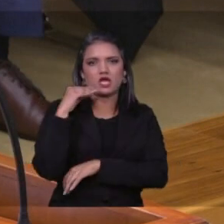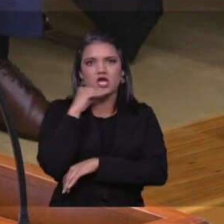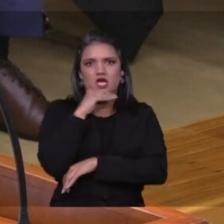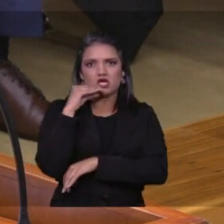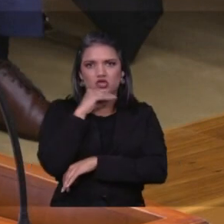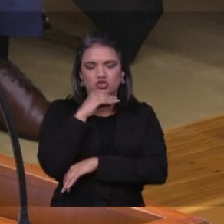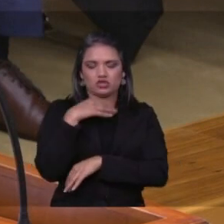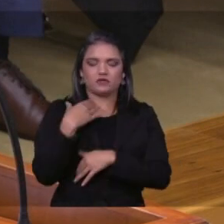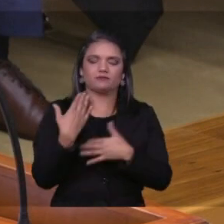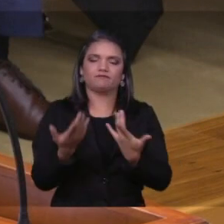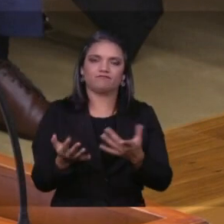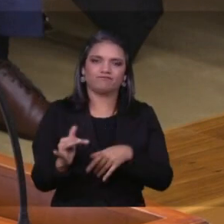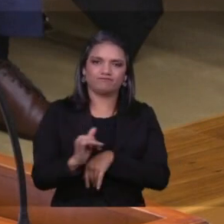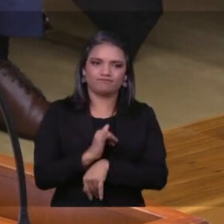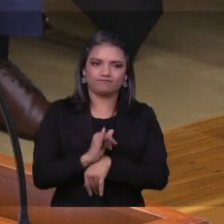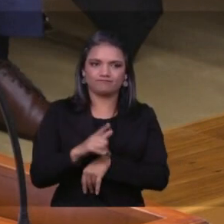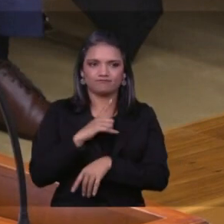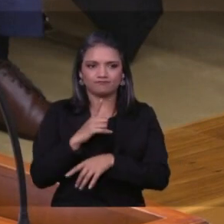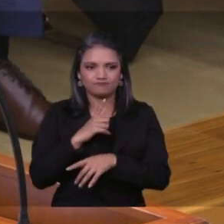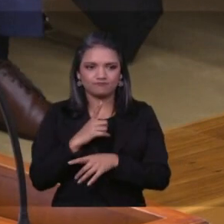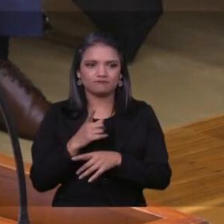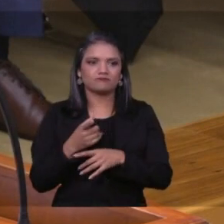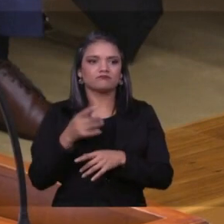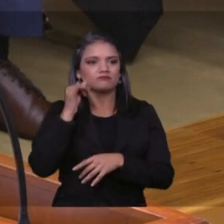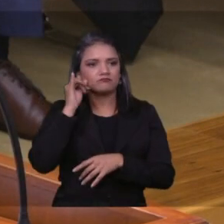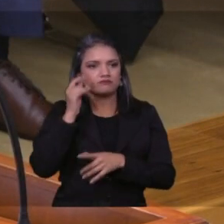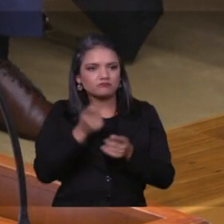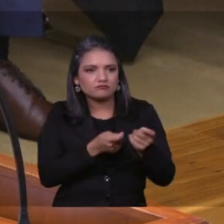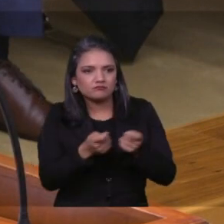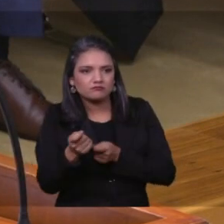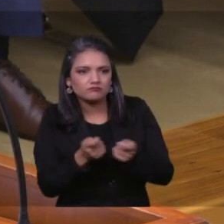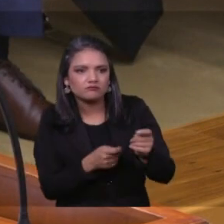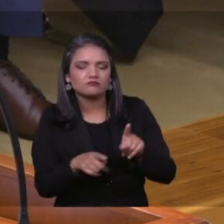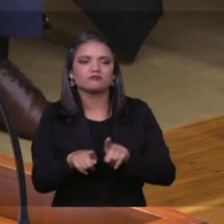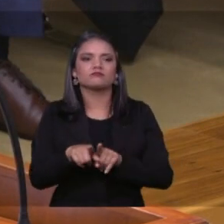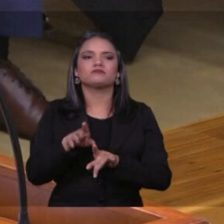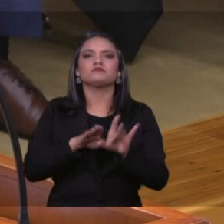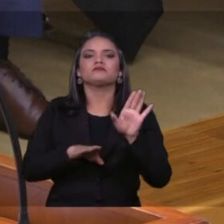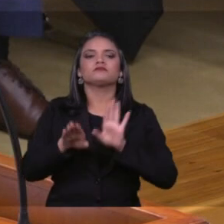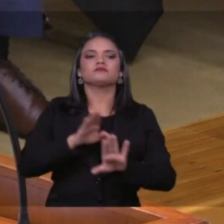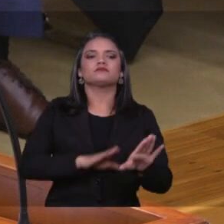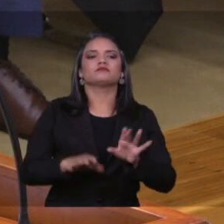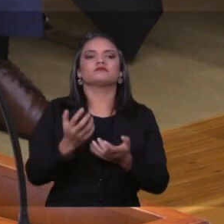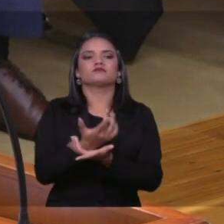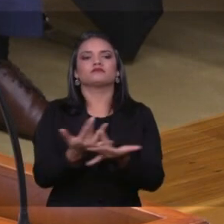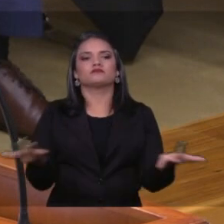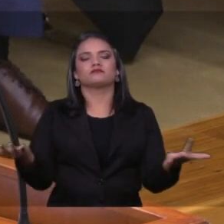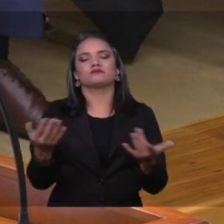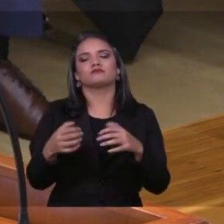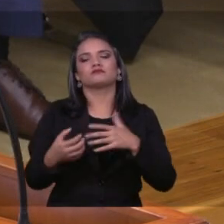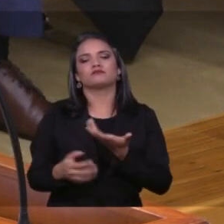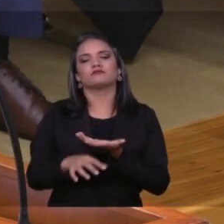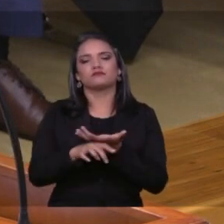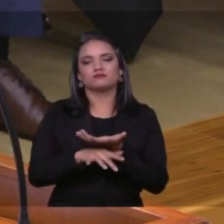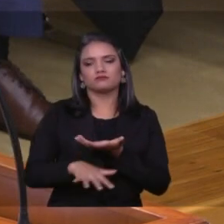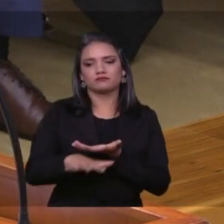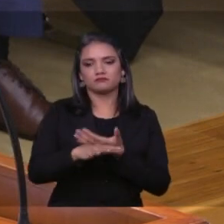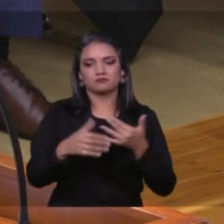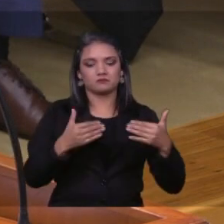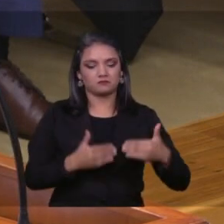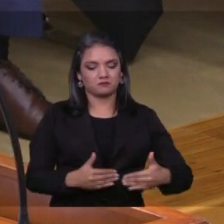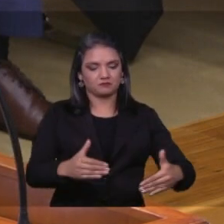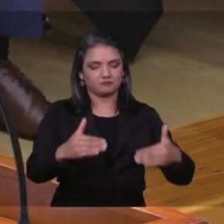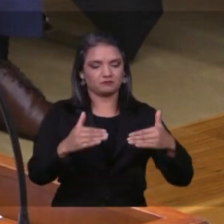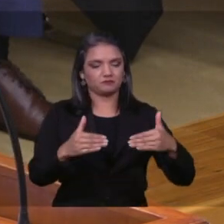âmbito estratégico para a prevenção e controle dos incêndios no Pantanal, o Ministério do Meio Ambiente e Mudança do Clima, em conjunto com o